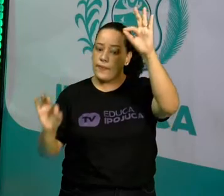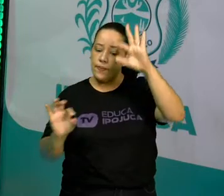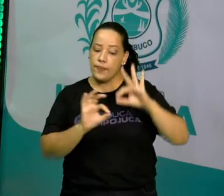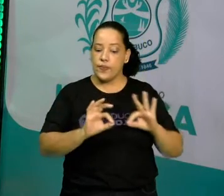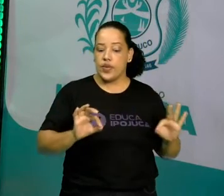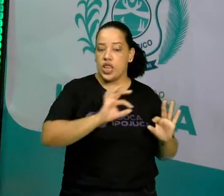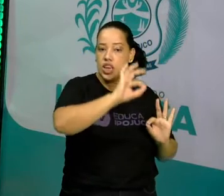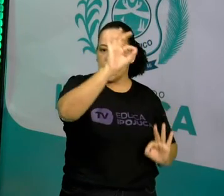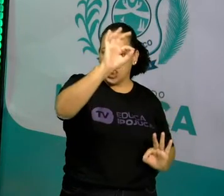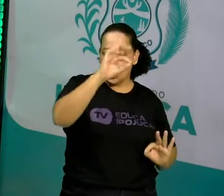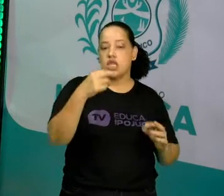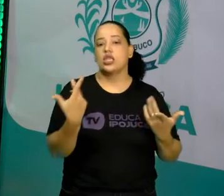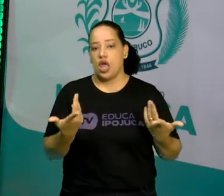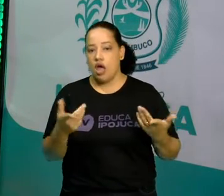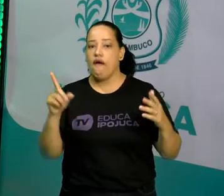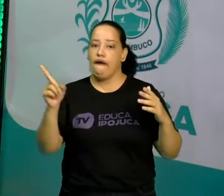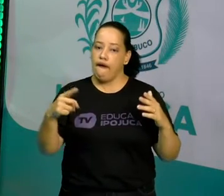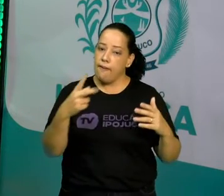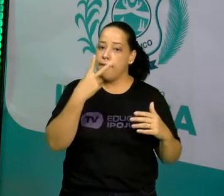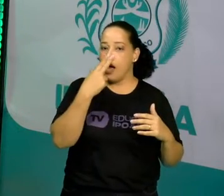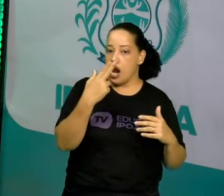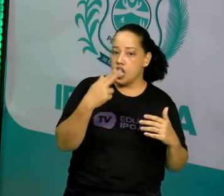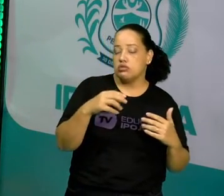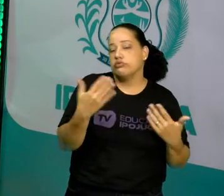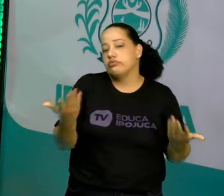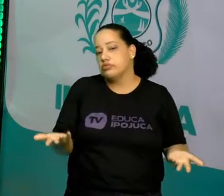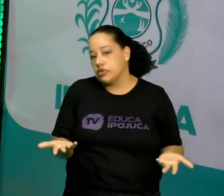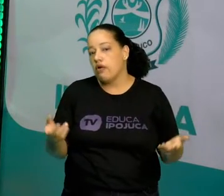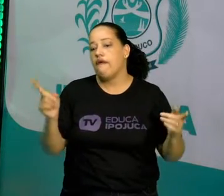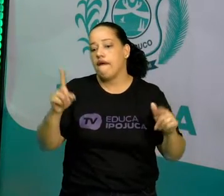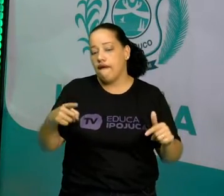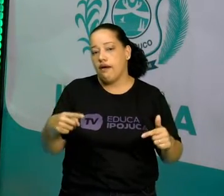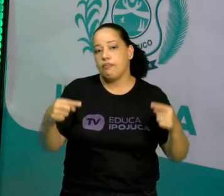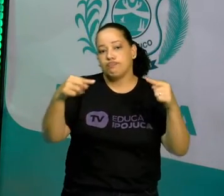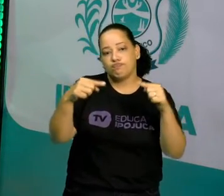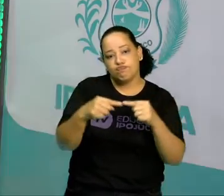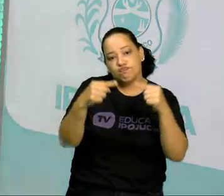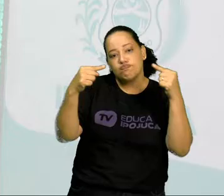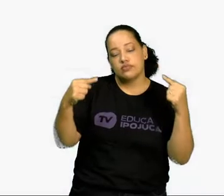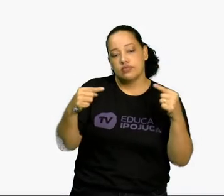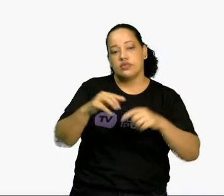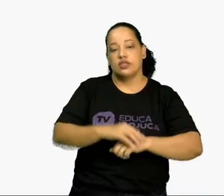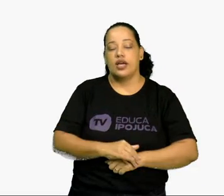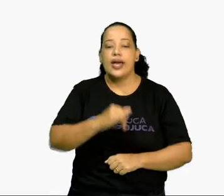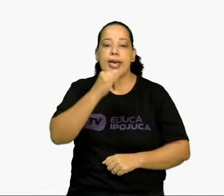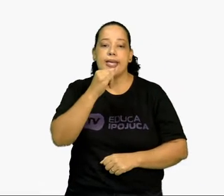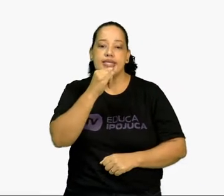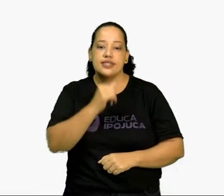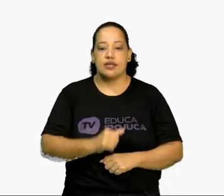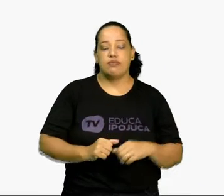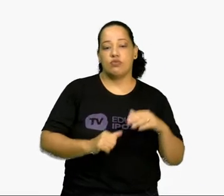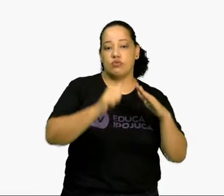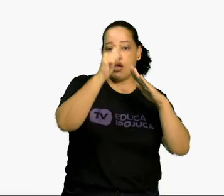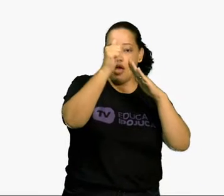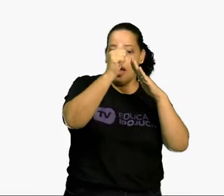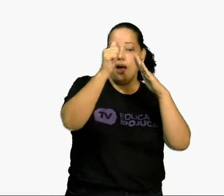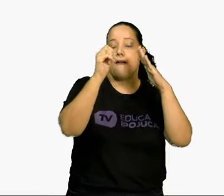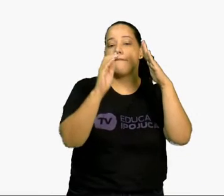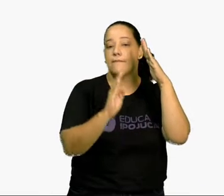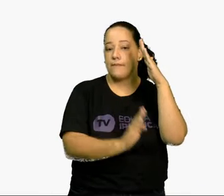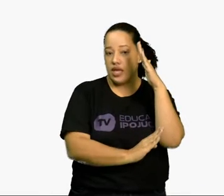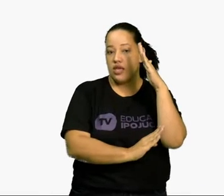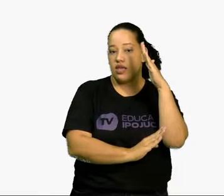triângulo já é congruente. Vamos lá provar? O lado AB é congruente ao lado